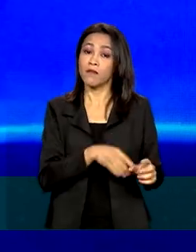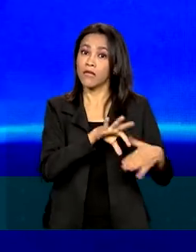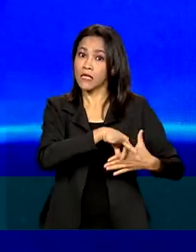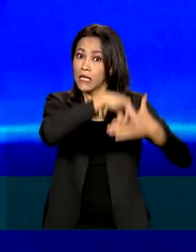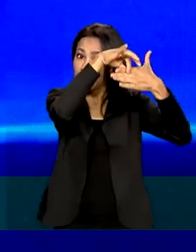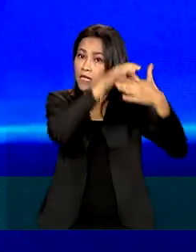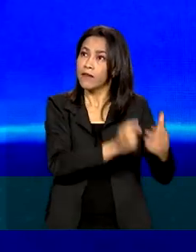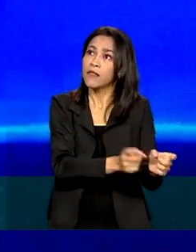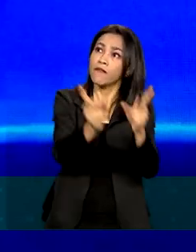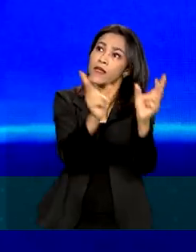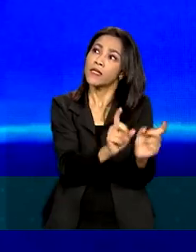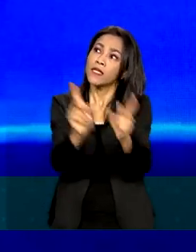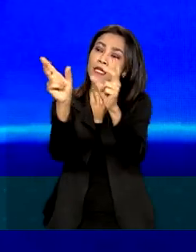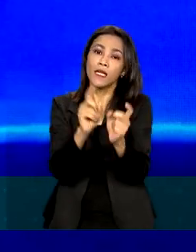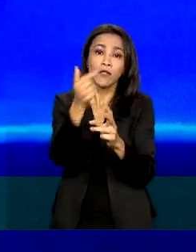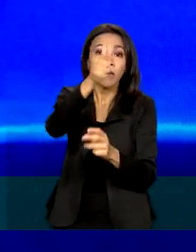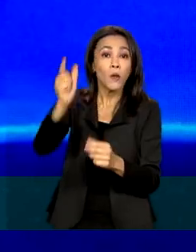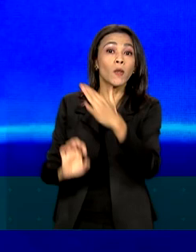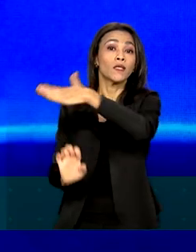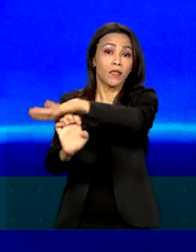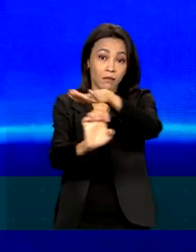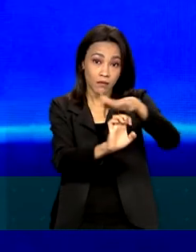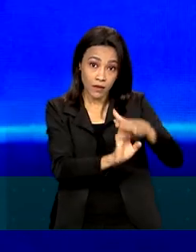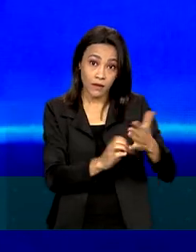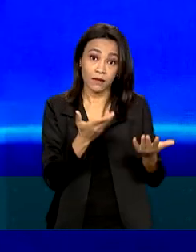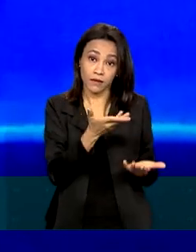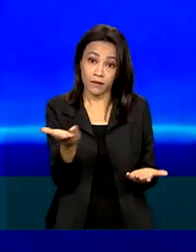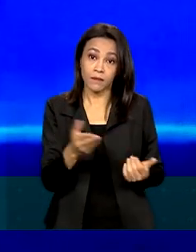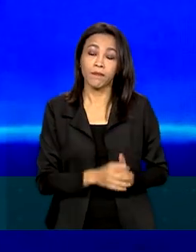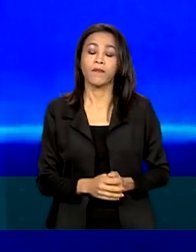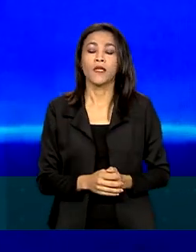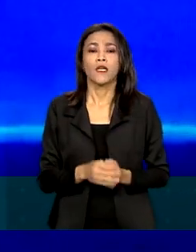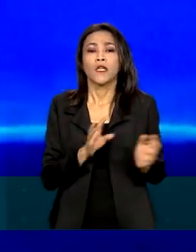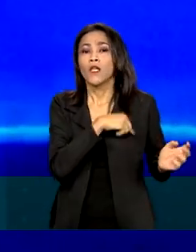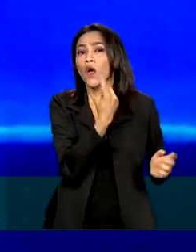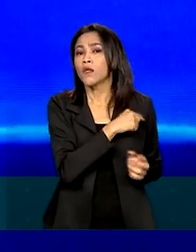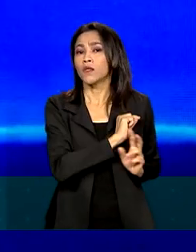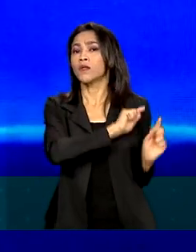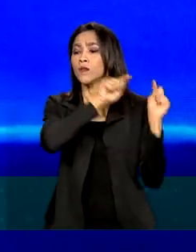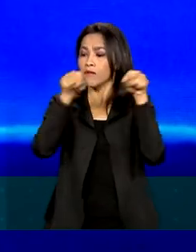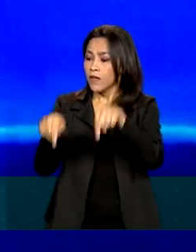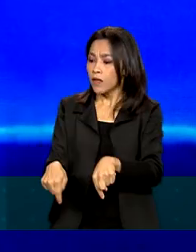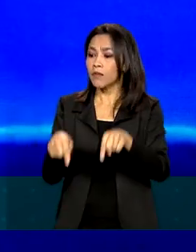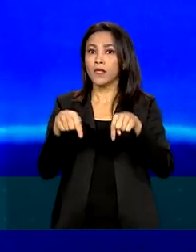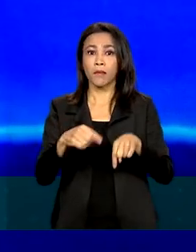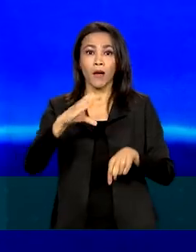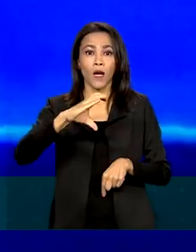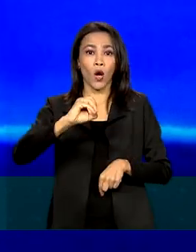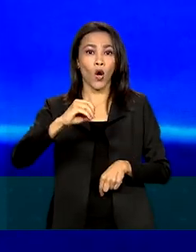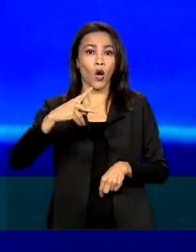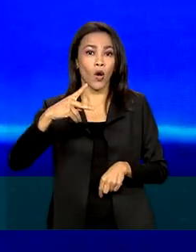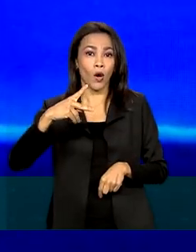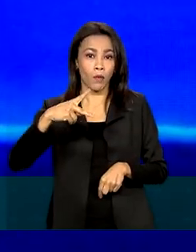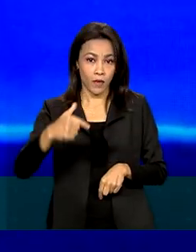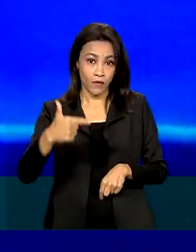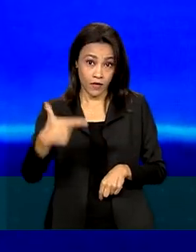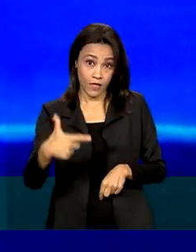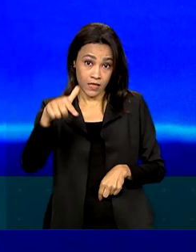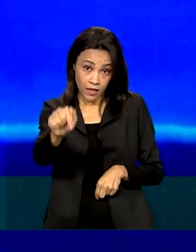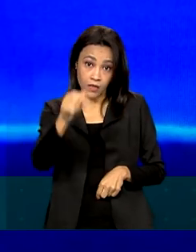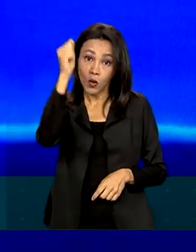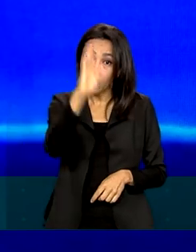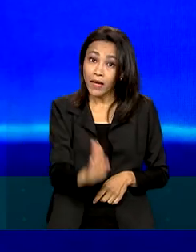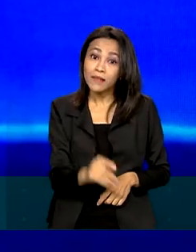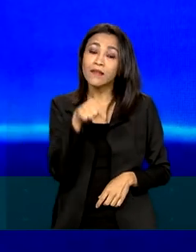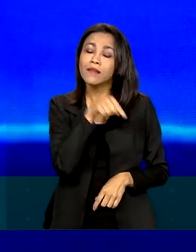carbono para países e empresas poluidoras. Trouxemos para a COP do Clima, para a COP27, o Brasil das energias verdes,